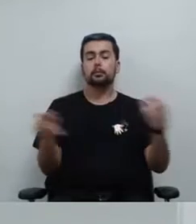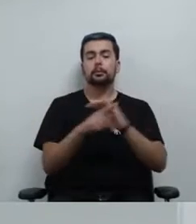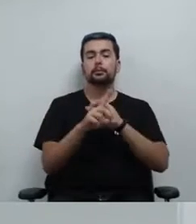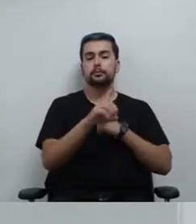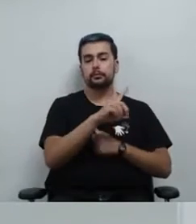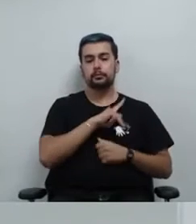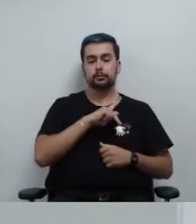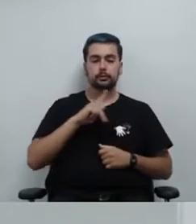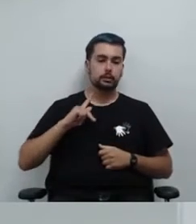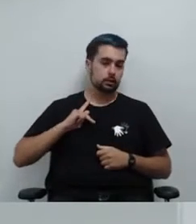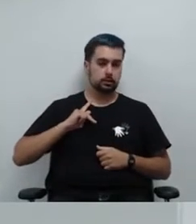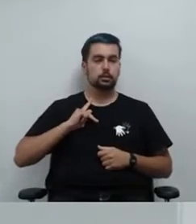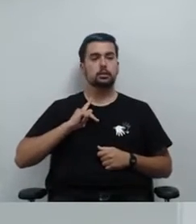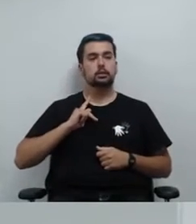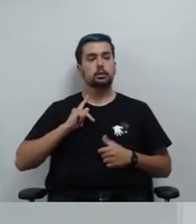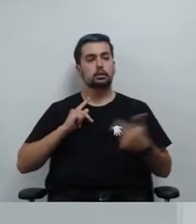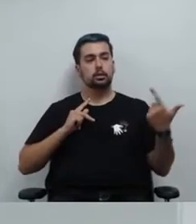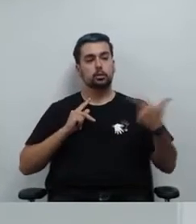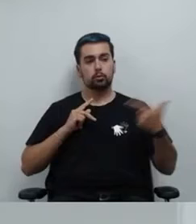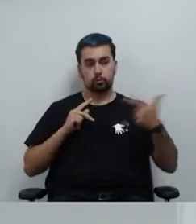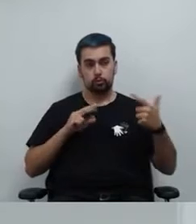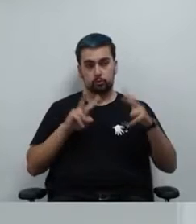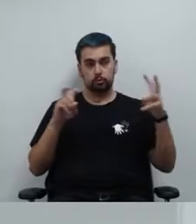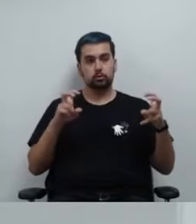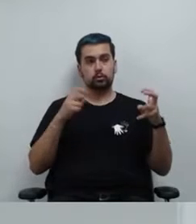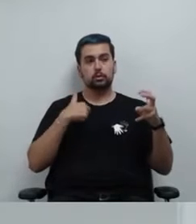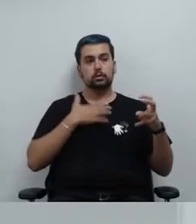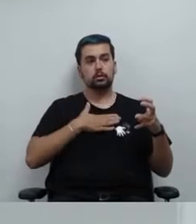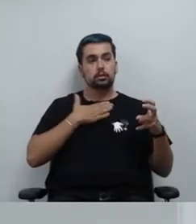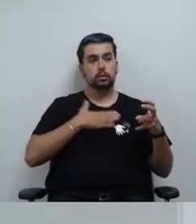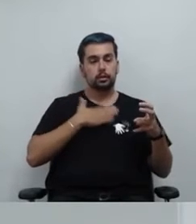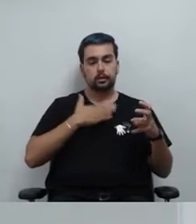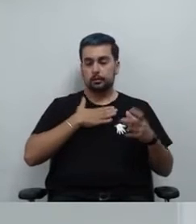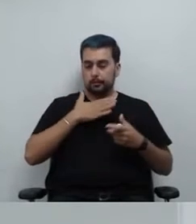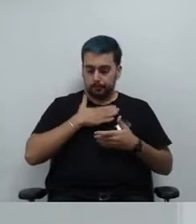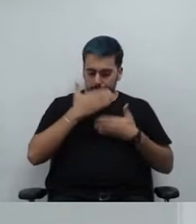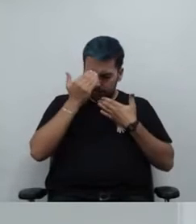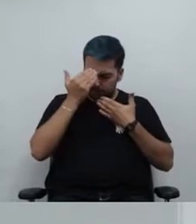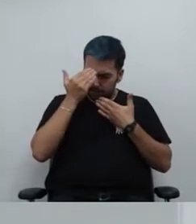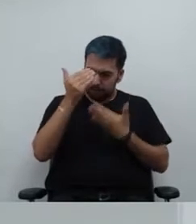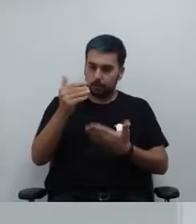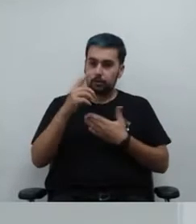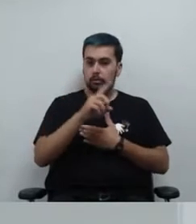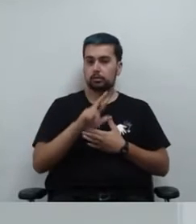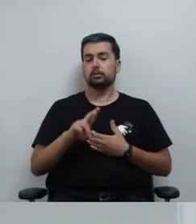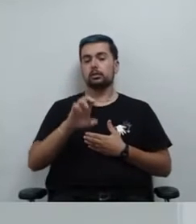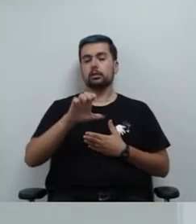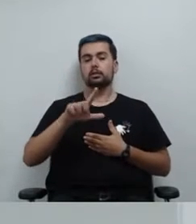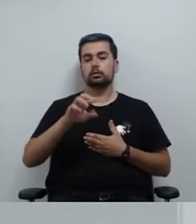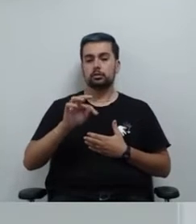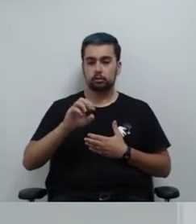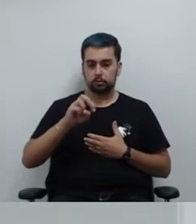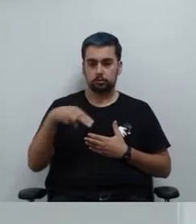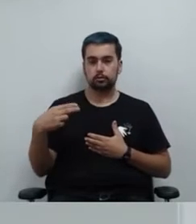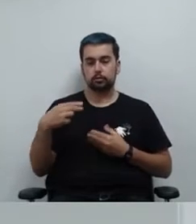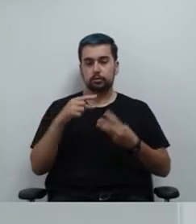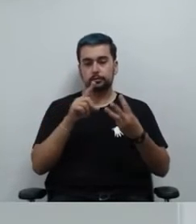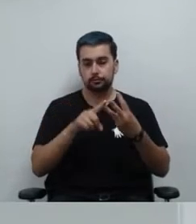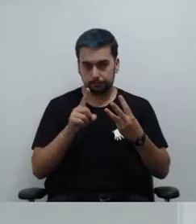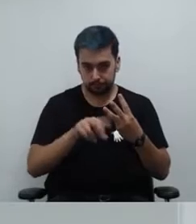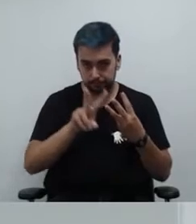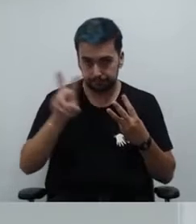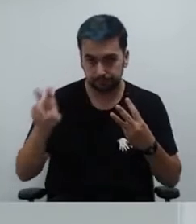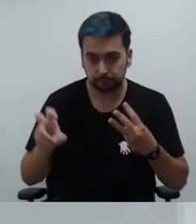defensoria. O segundo ponto, queria que Vossa Excelência transmitisse o meu agradecimento ao Dr. Elton. Terceiro ponto